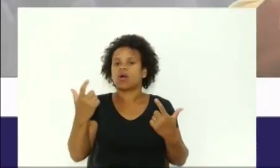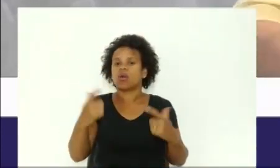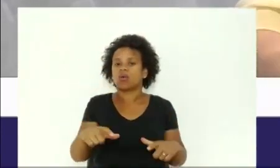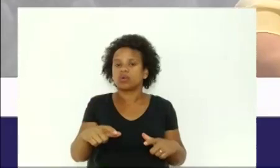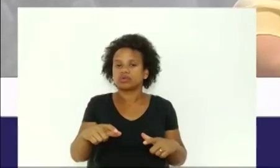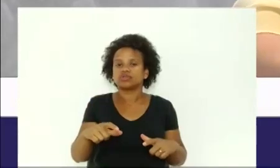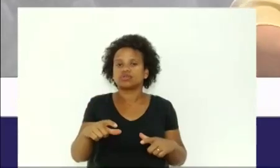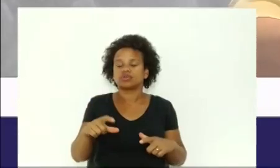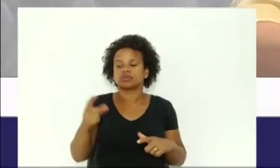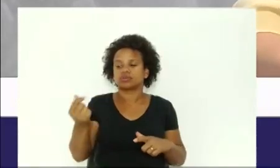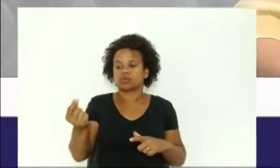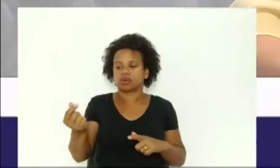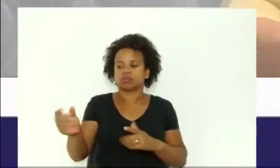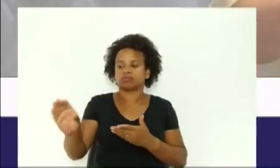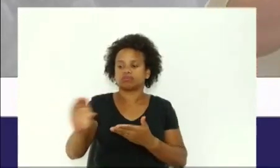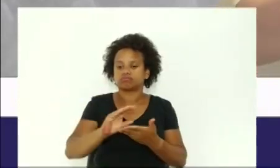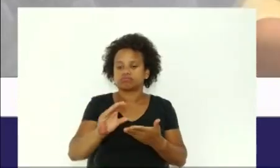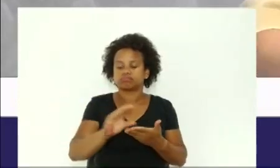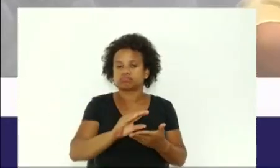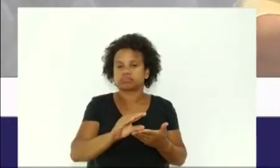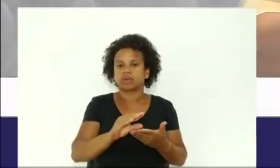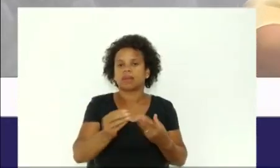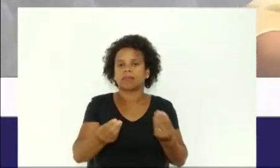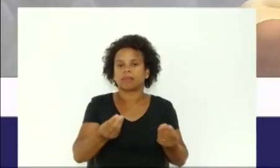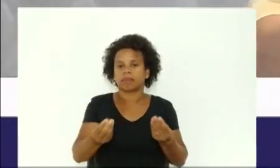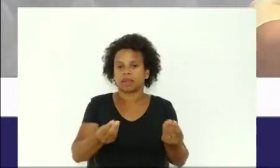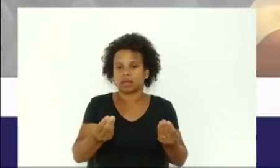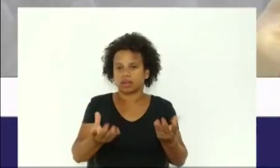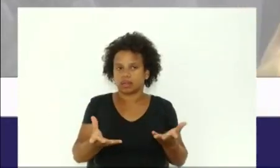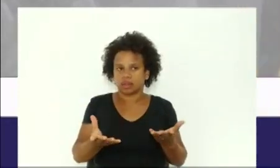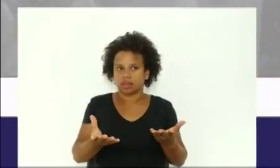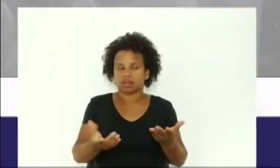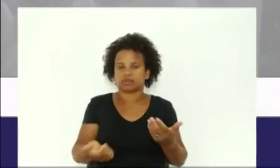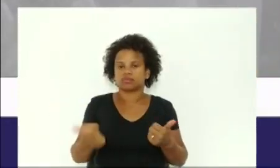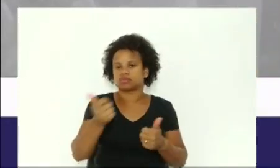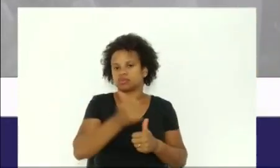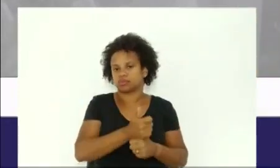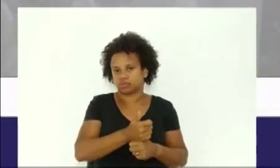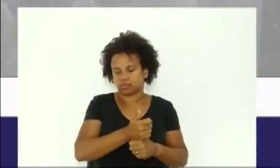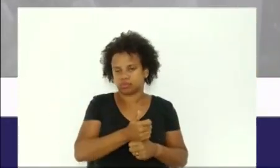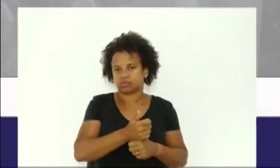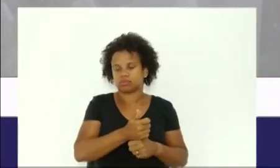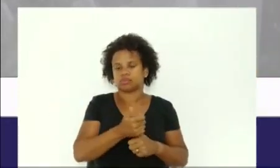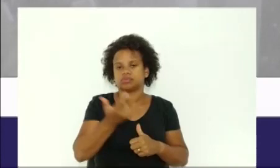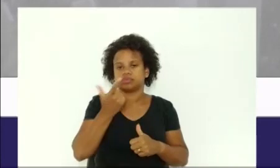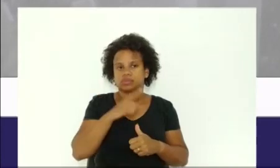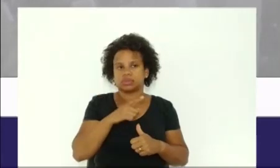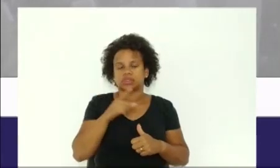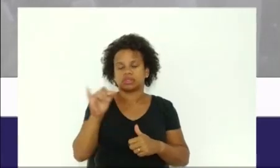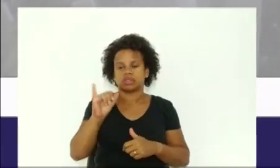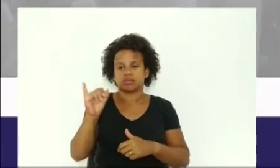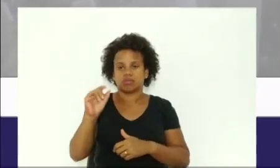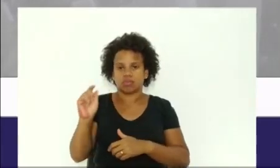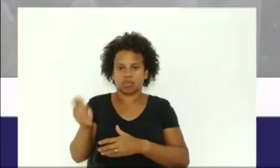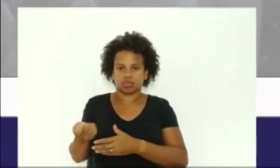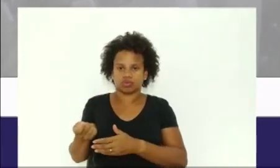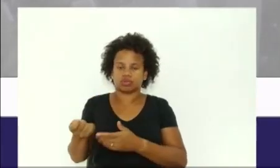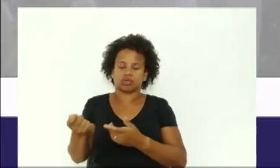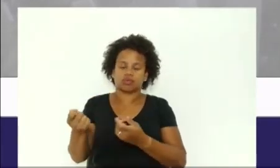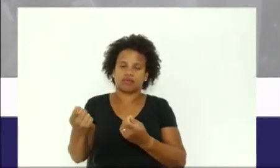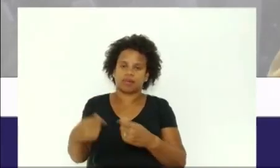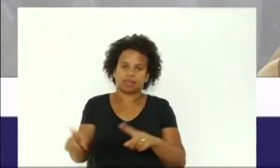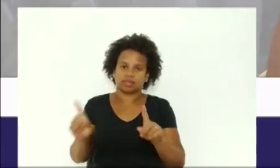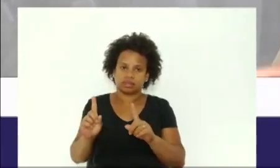receitas para tapar a deficiência dessa isenção que será dada. Ou seja, os 4 milhões